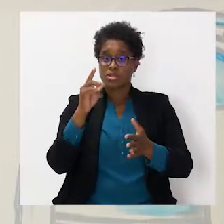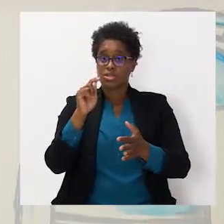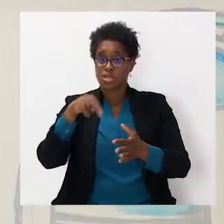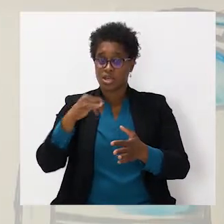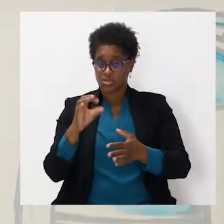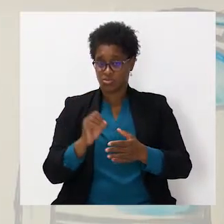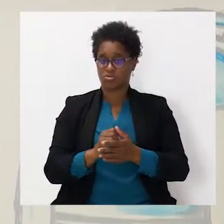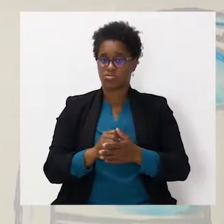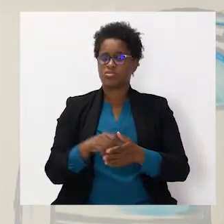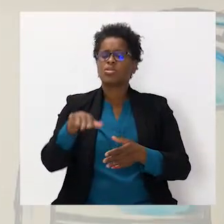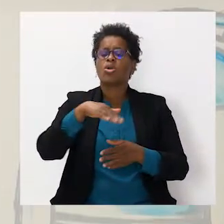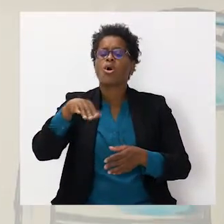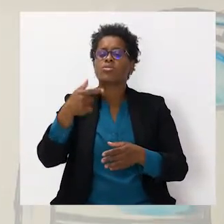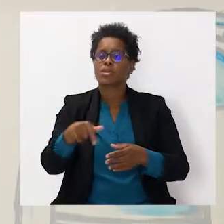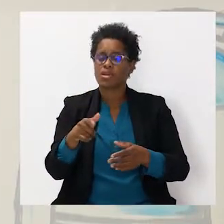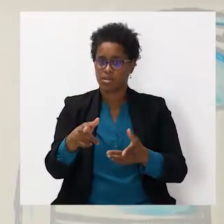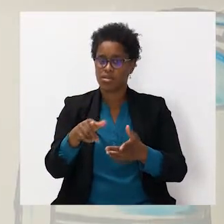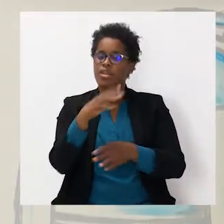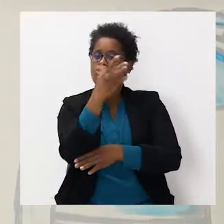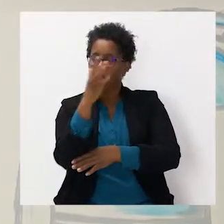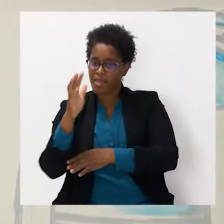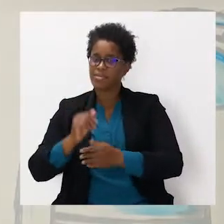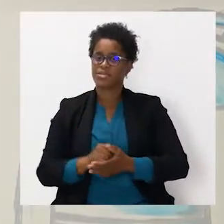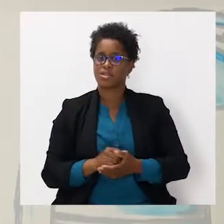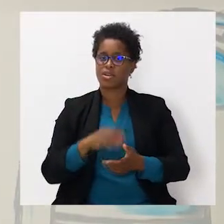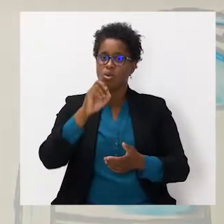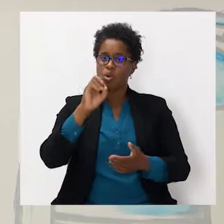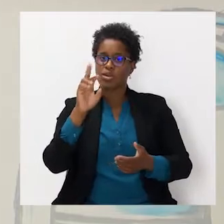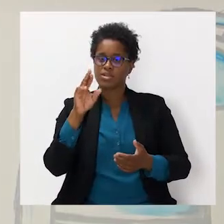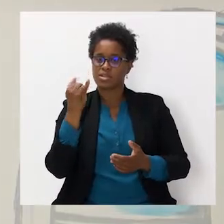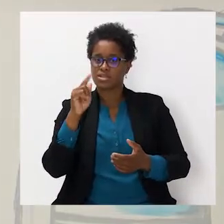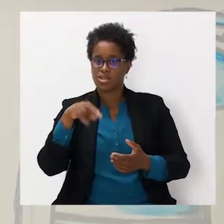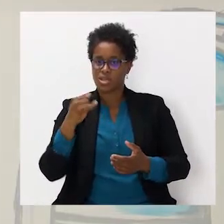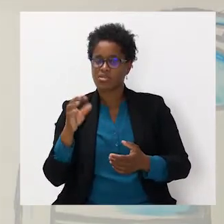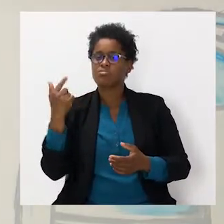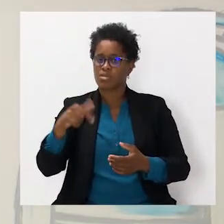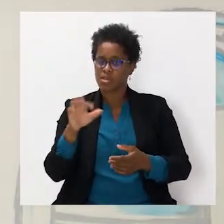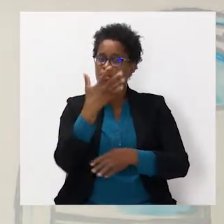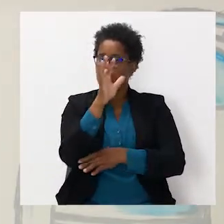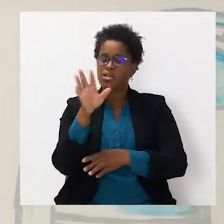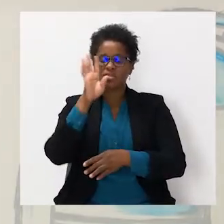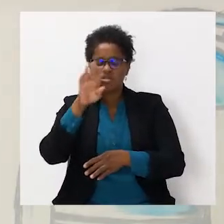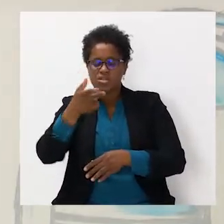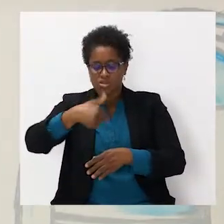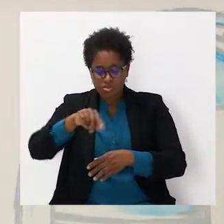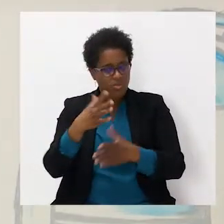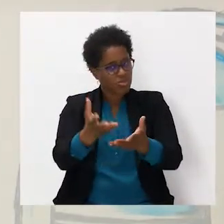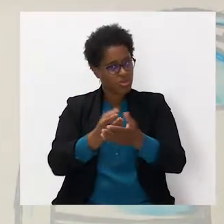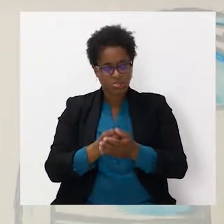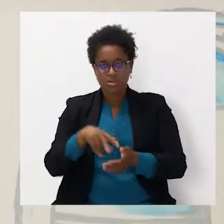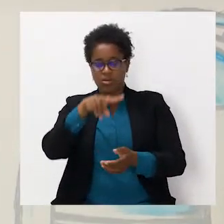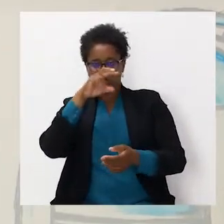oxigênio. De onde é que vem? Das plantas. O oxigênio vem das plantas. Por isso, se nós não recebemos